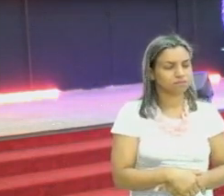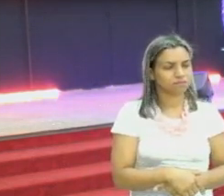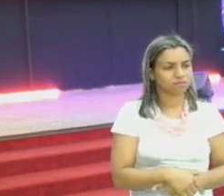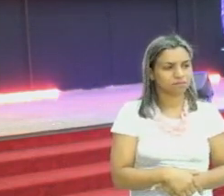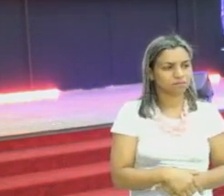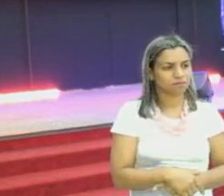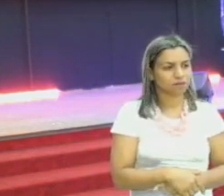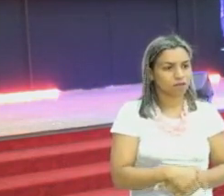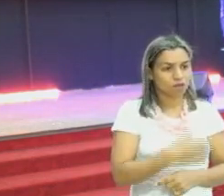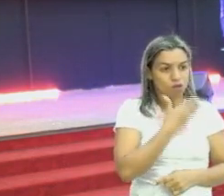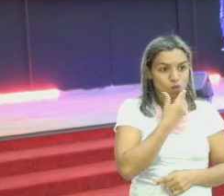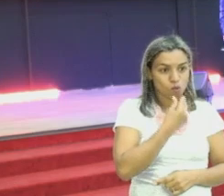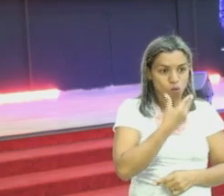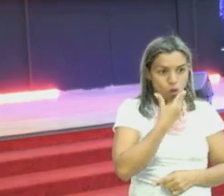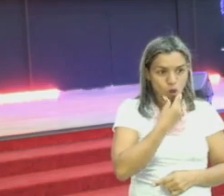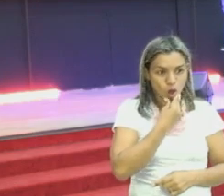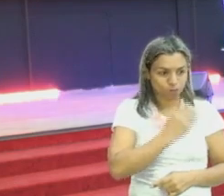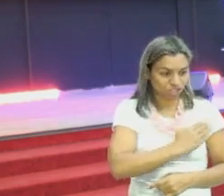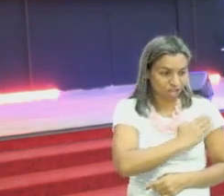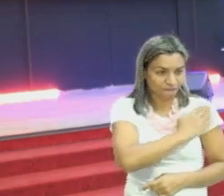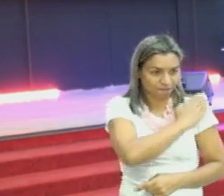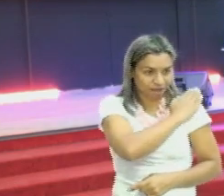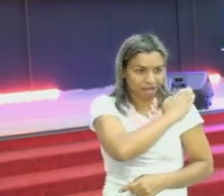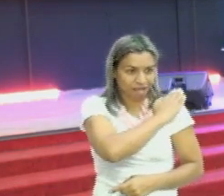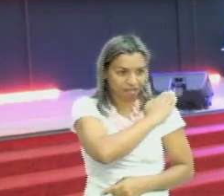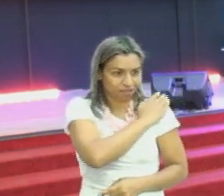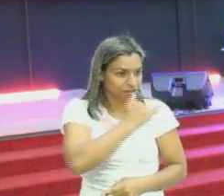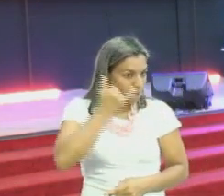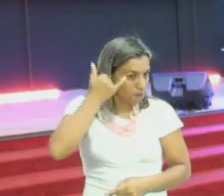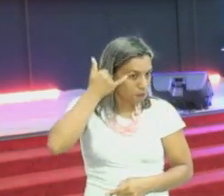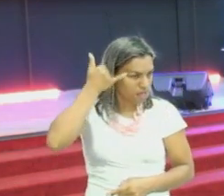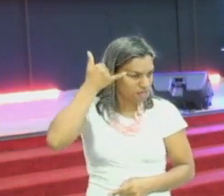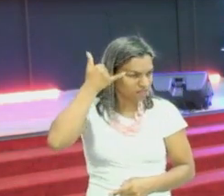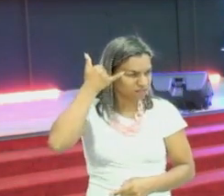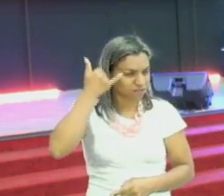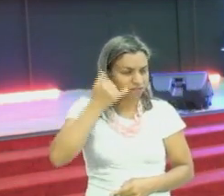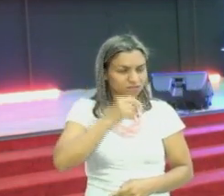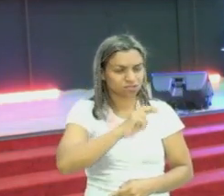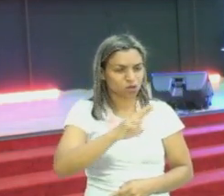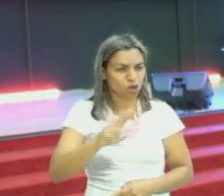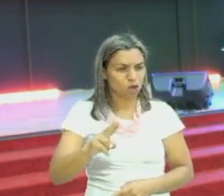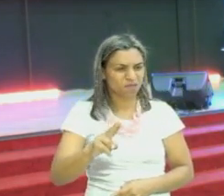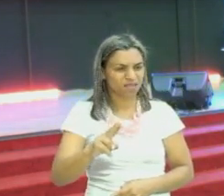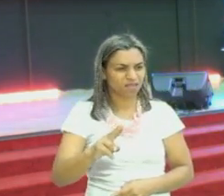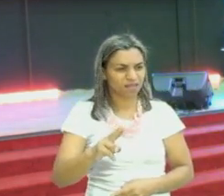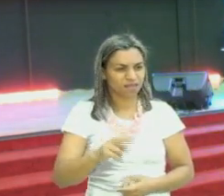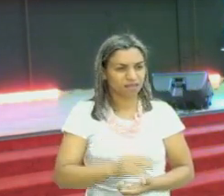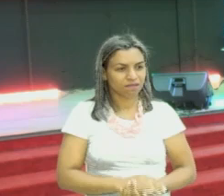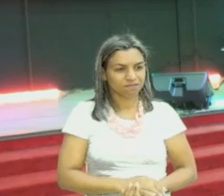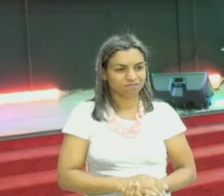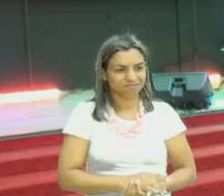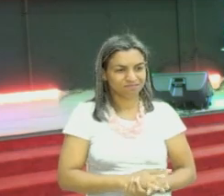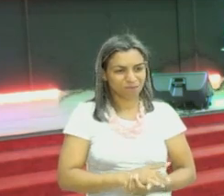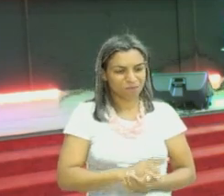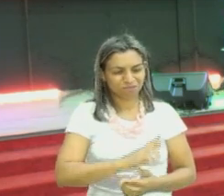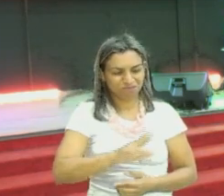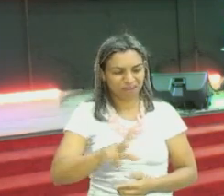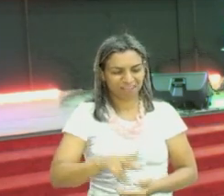o comandante da operação japonesa se chamava Mitsuo Fuchida,